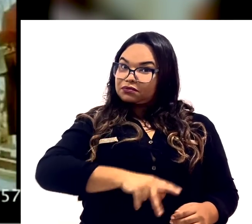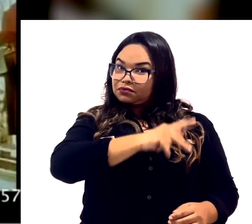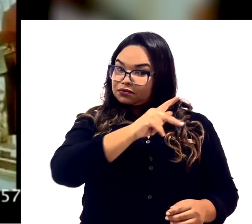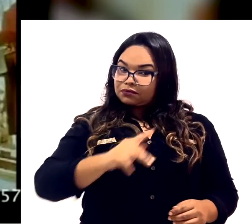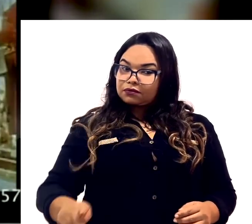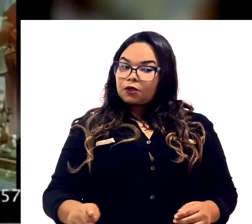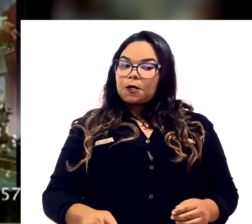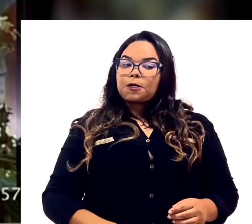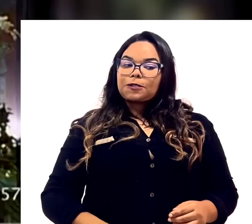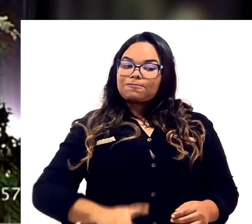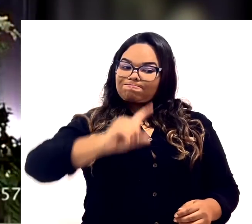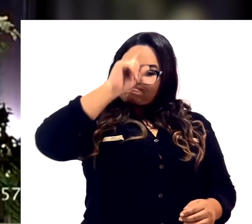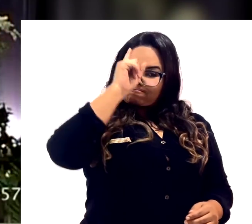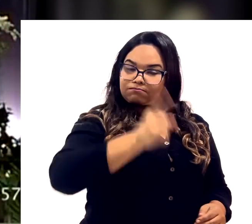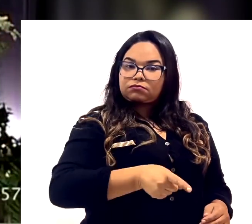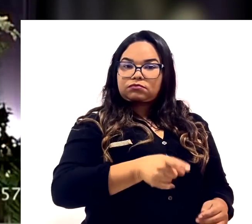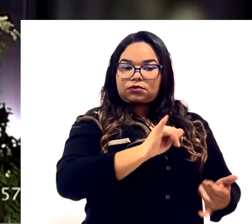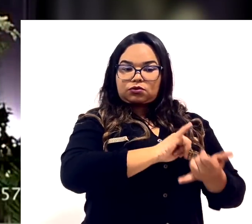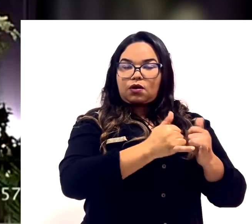Deus endossa.